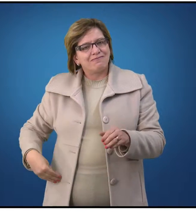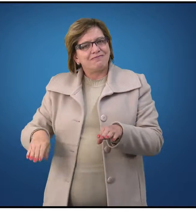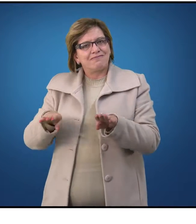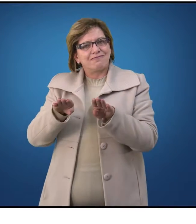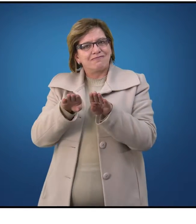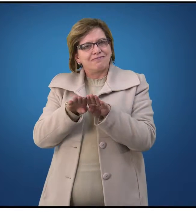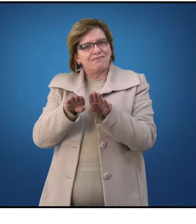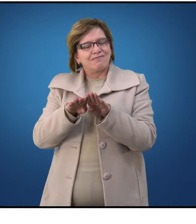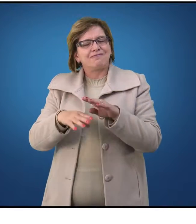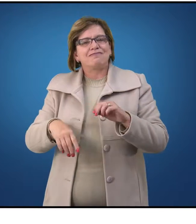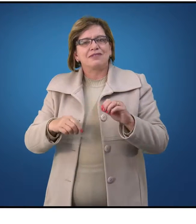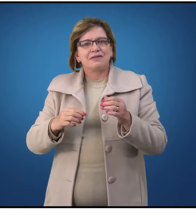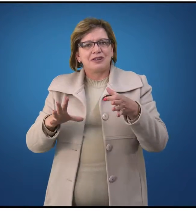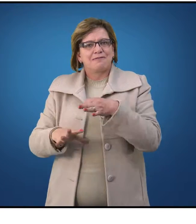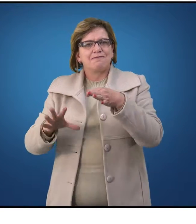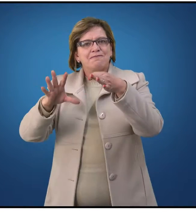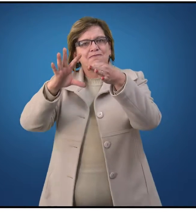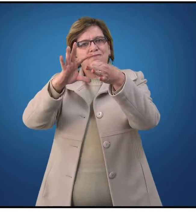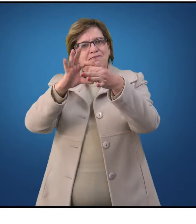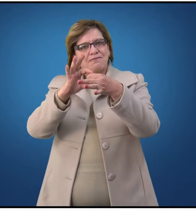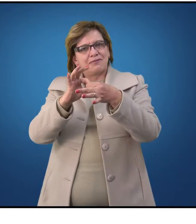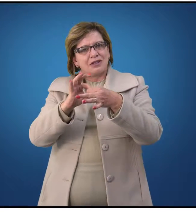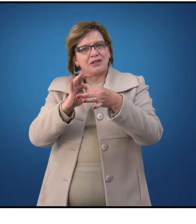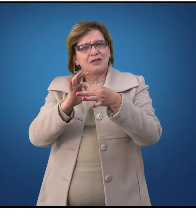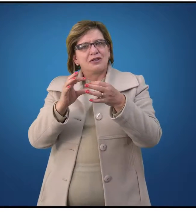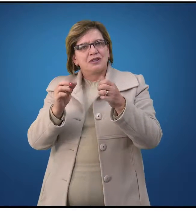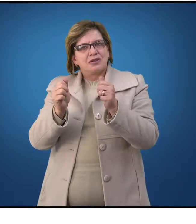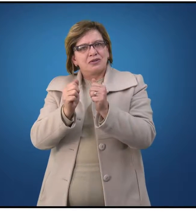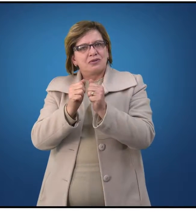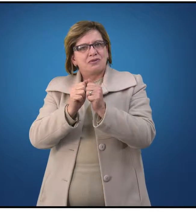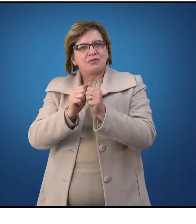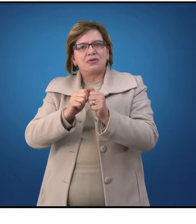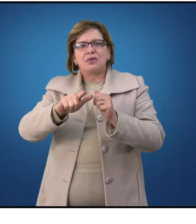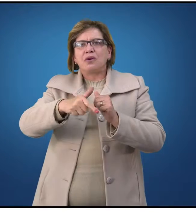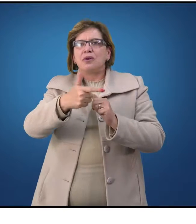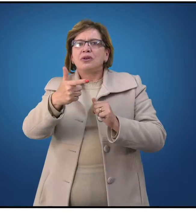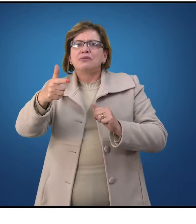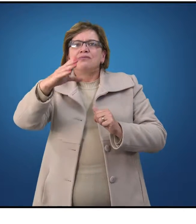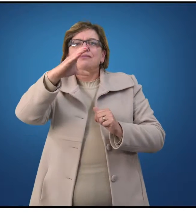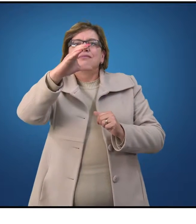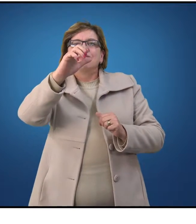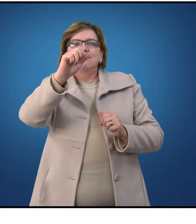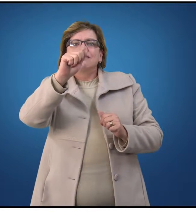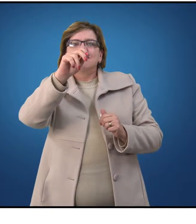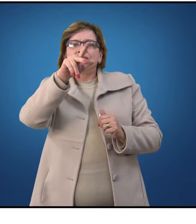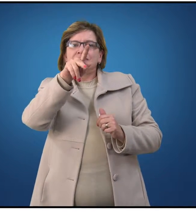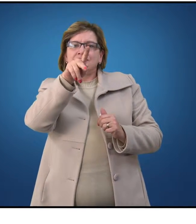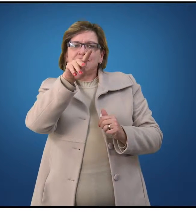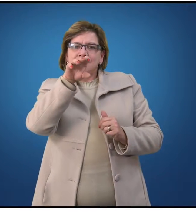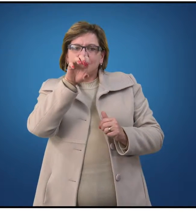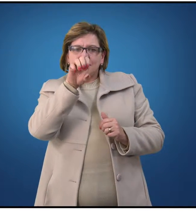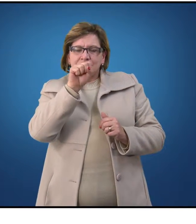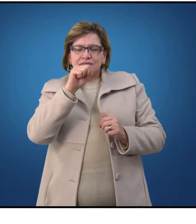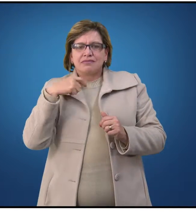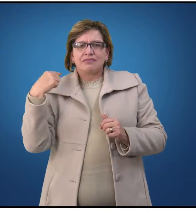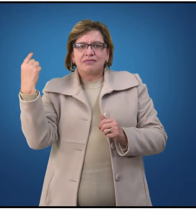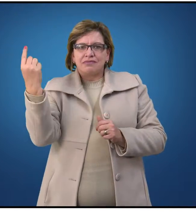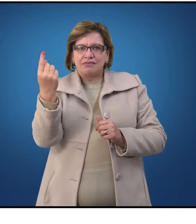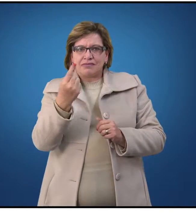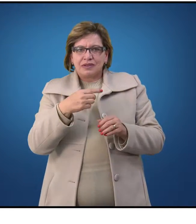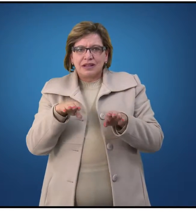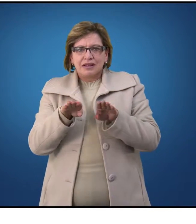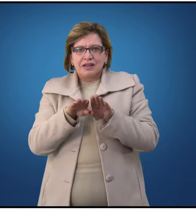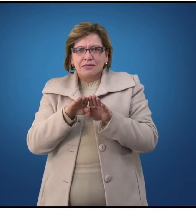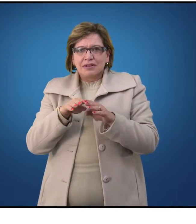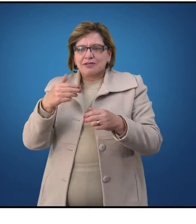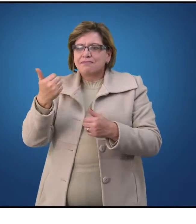a questão também vinculada agora como os órgãos estão vinculados à CAPES, nós também nós somos